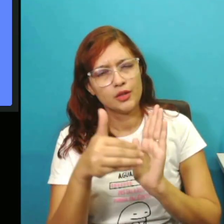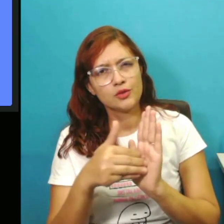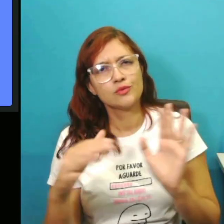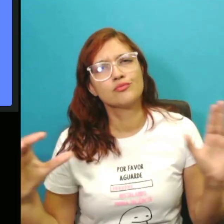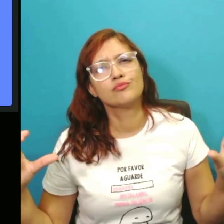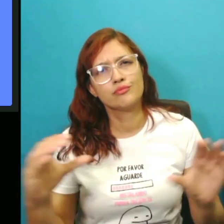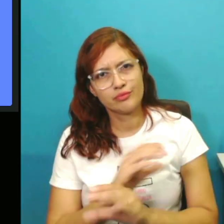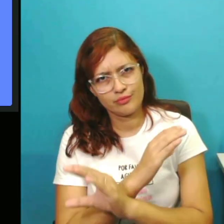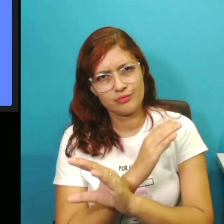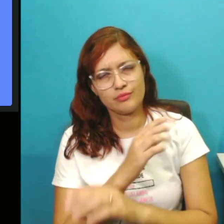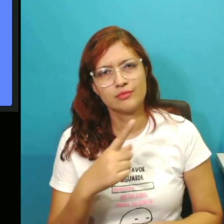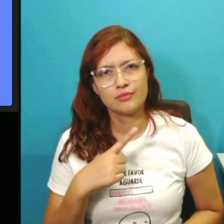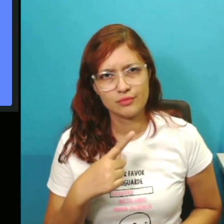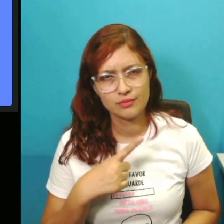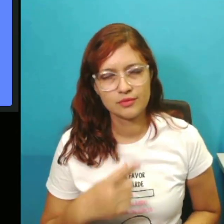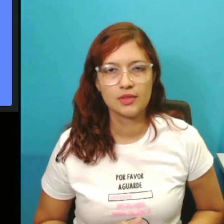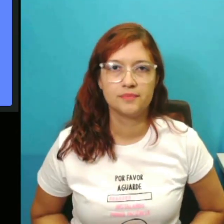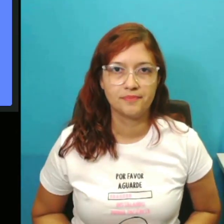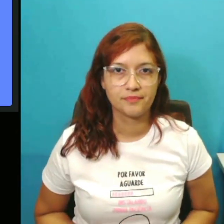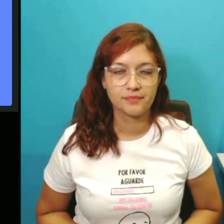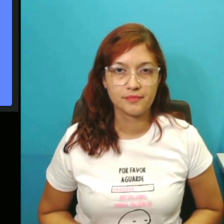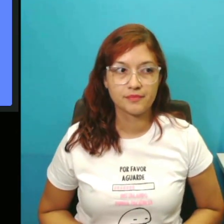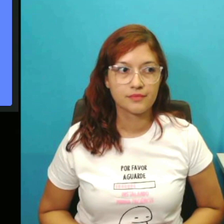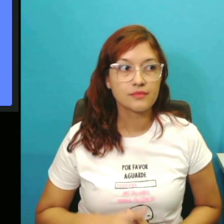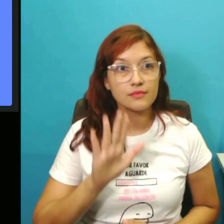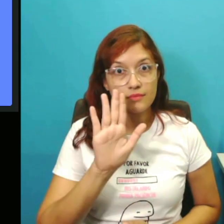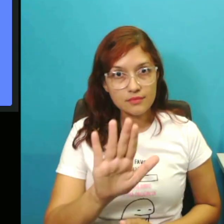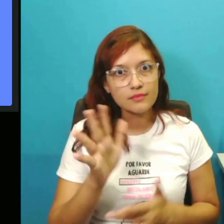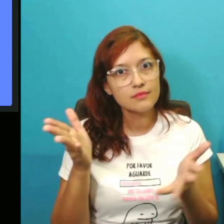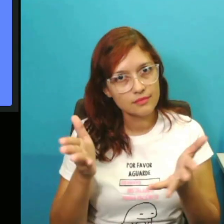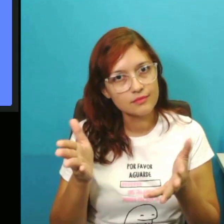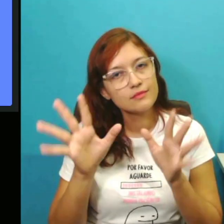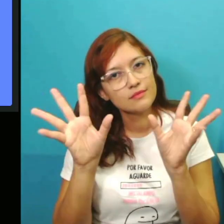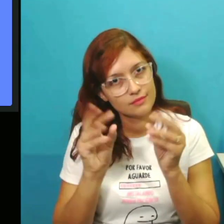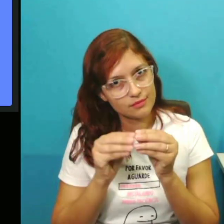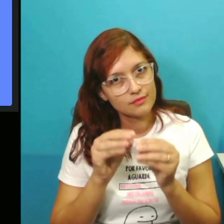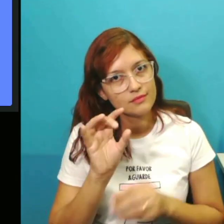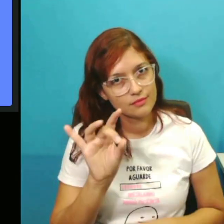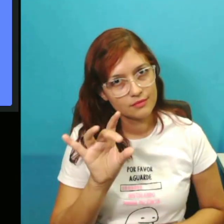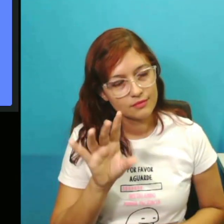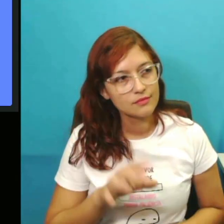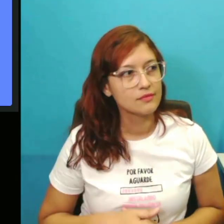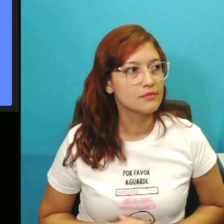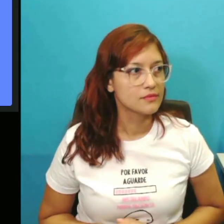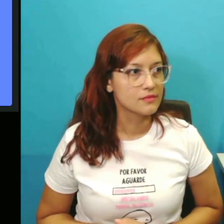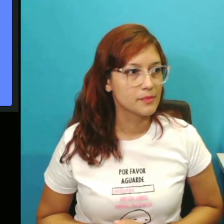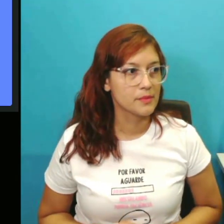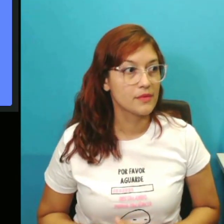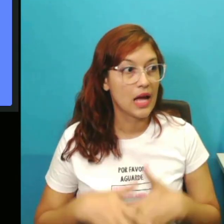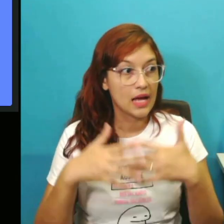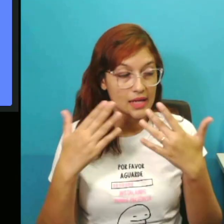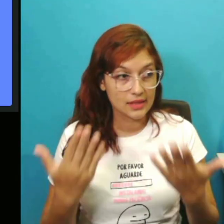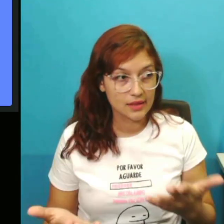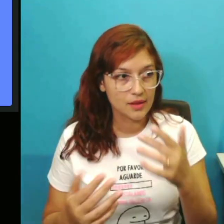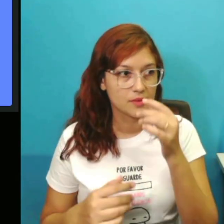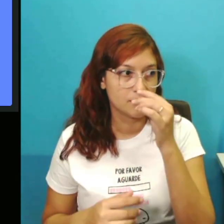esses detalhes tá no artigo, estão completos, mas aqui é apenas um resumo.